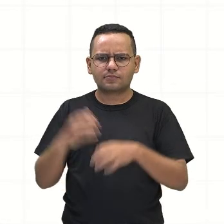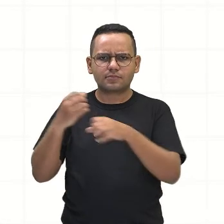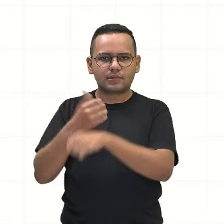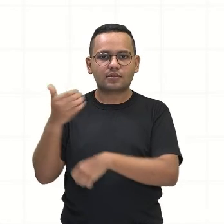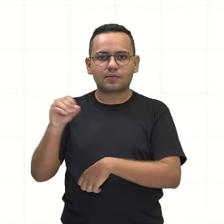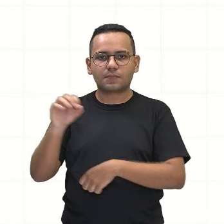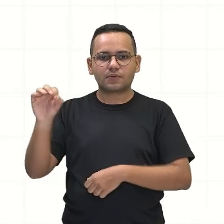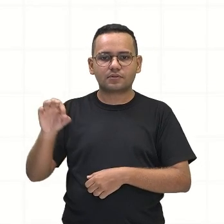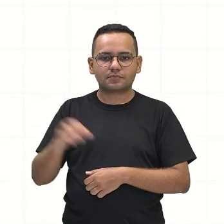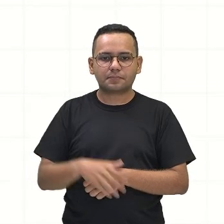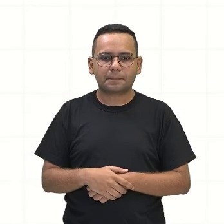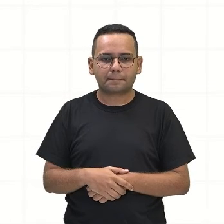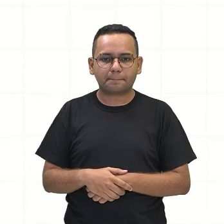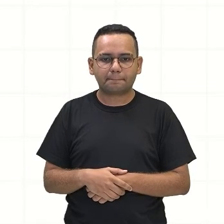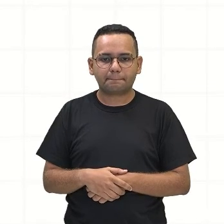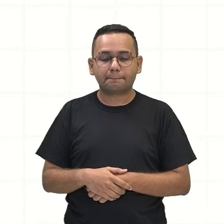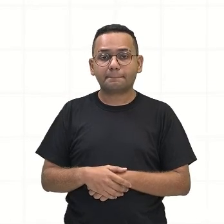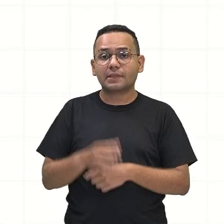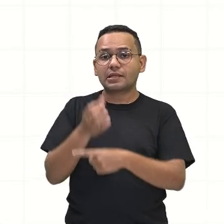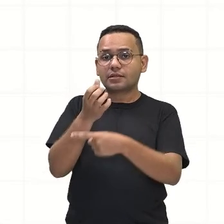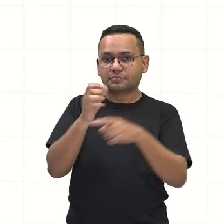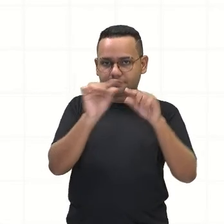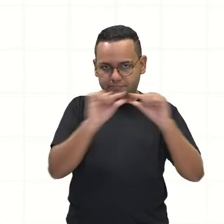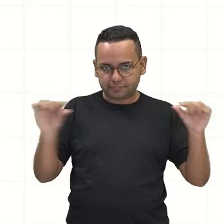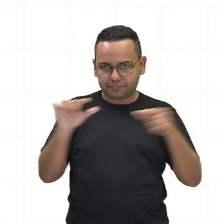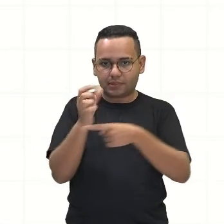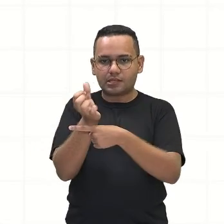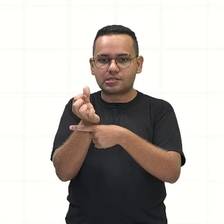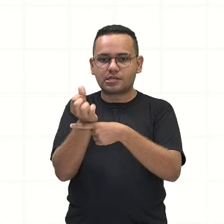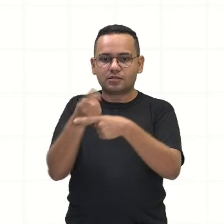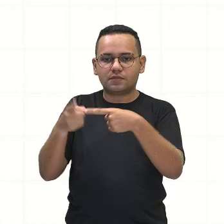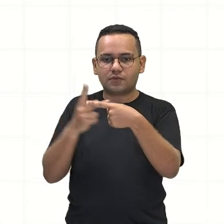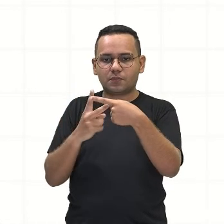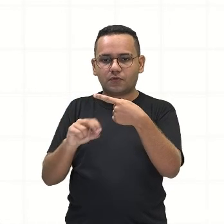6, ó, dividido por 20 vezes 100.